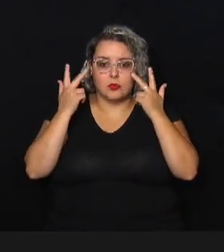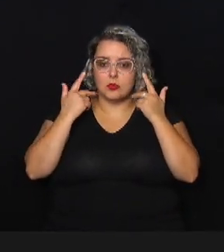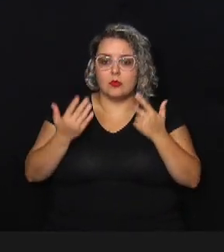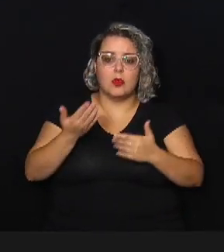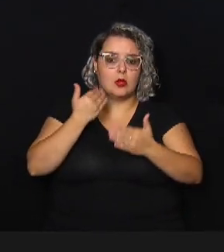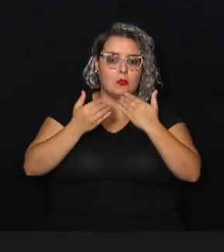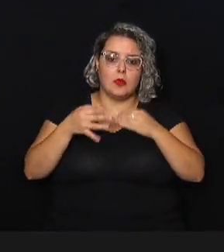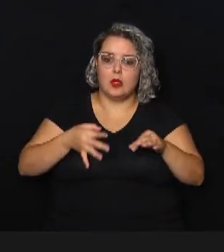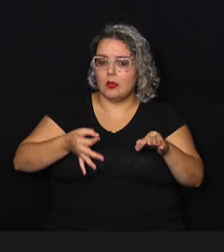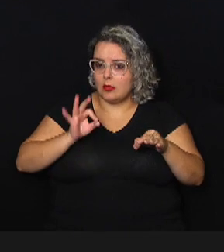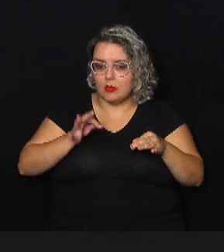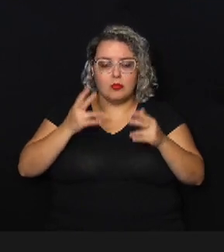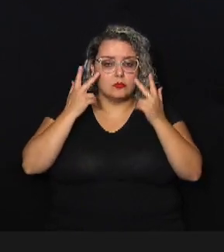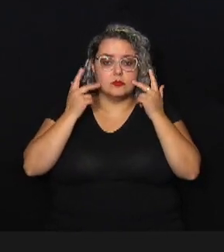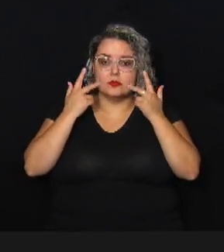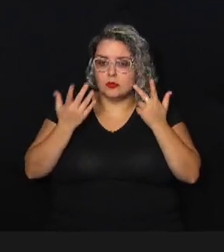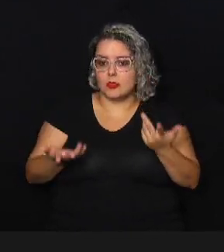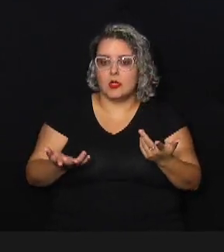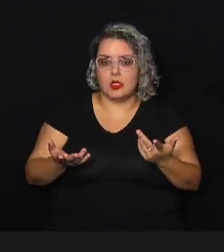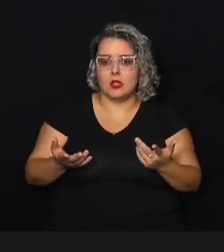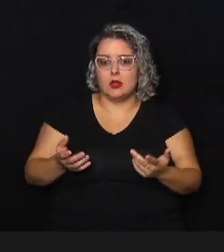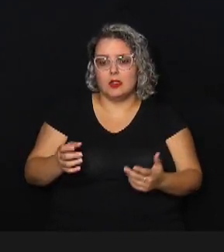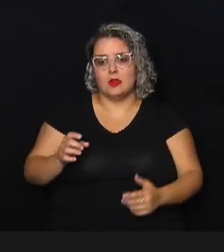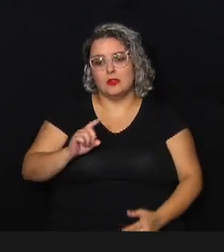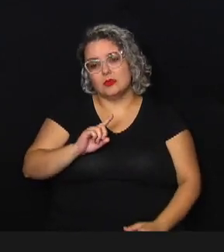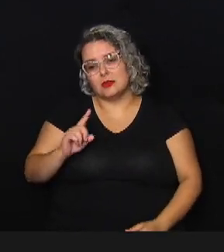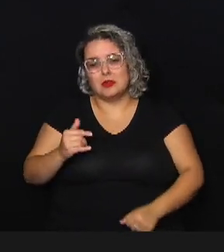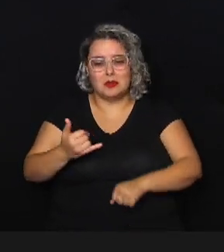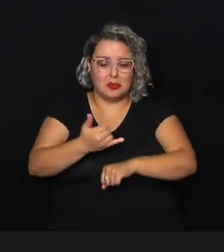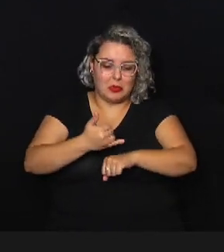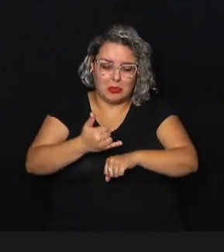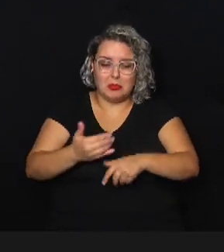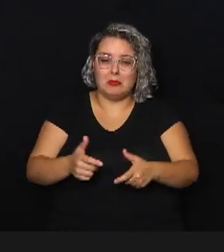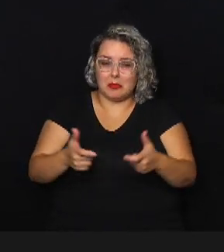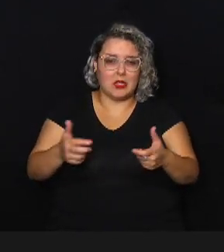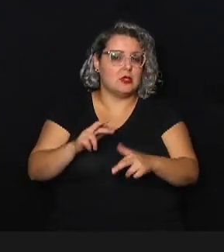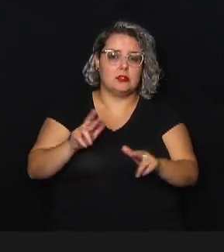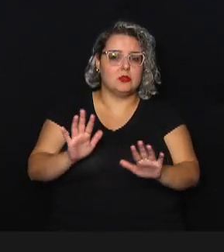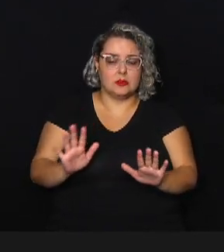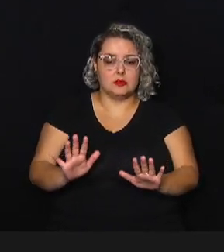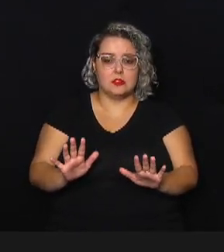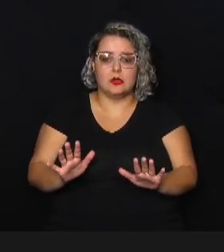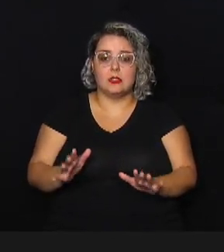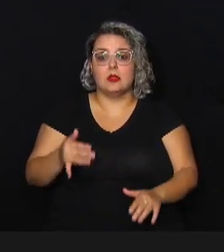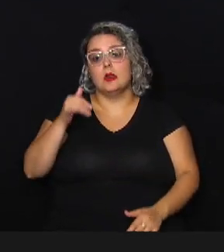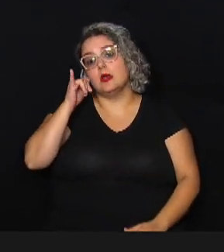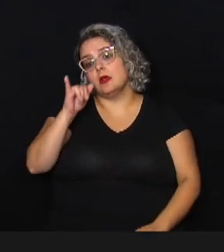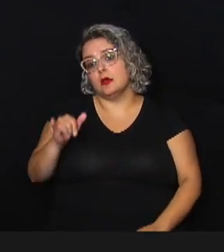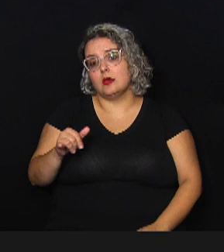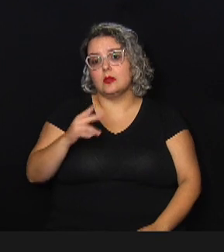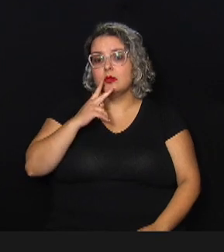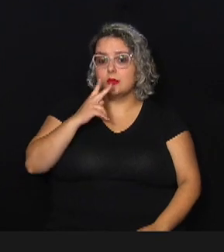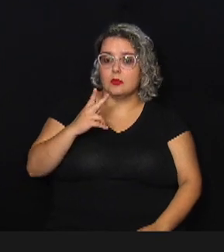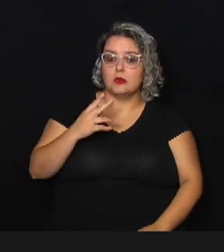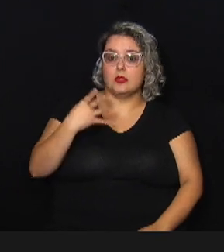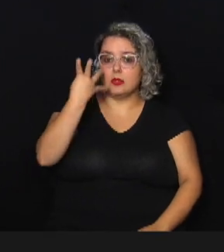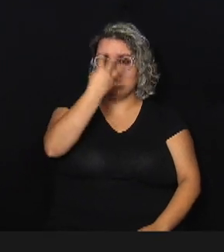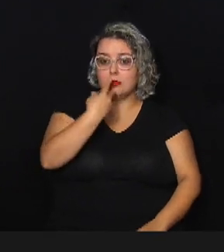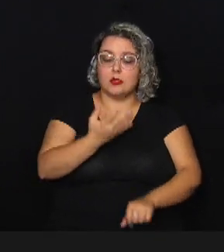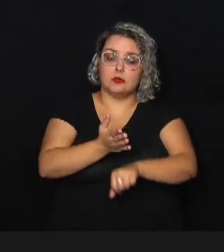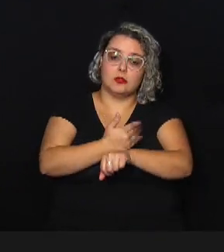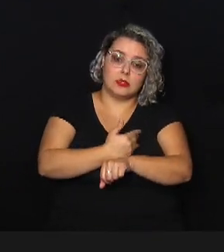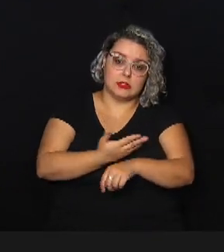café da manhã normal, tá? Só sem muito comida gordurosa, essas coisas, tá? Evitar fumar ali nas 4 horas antes da